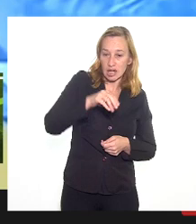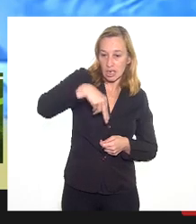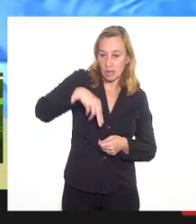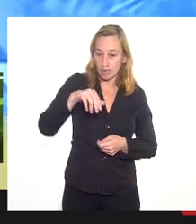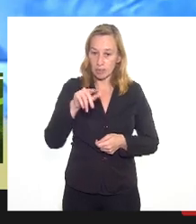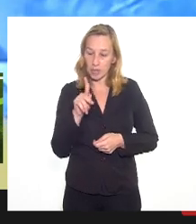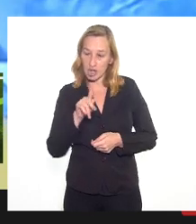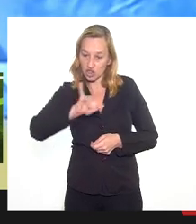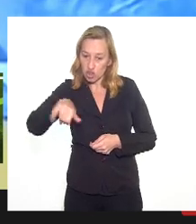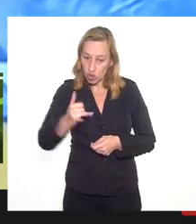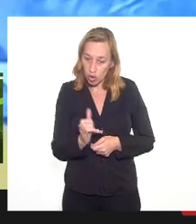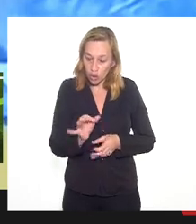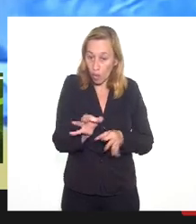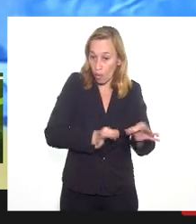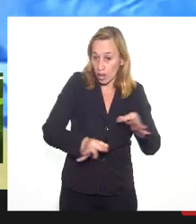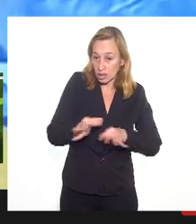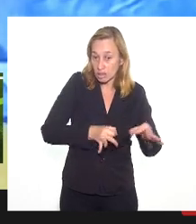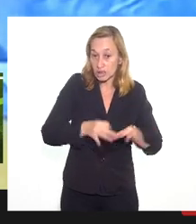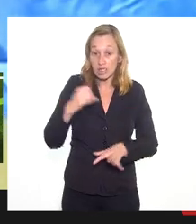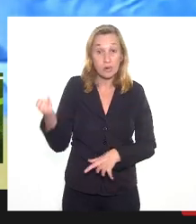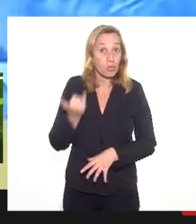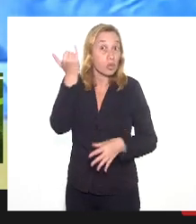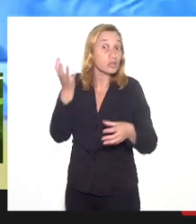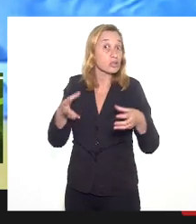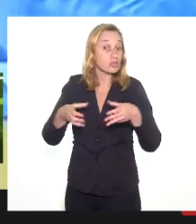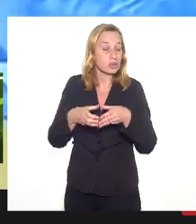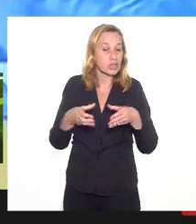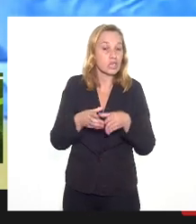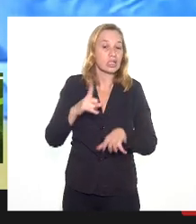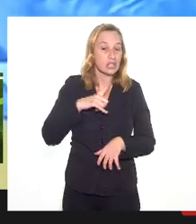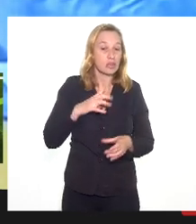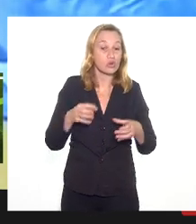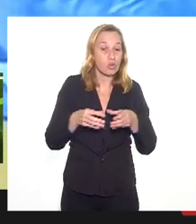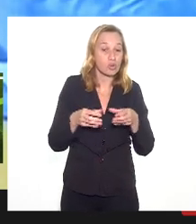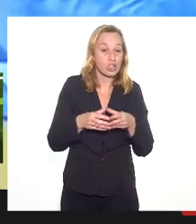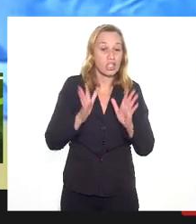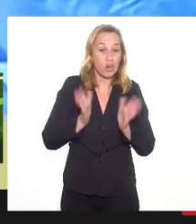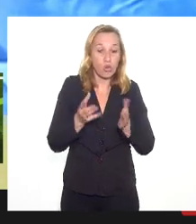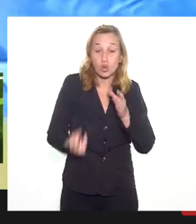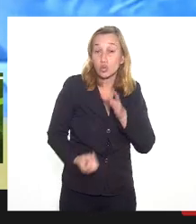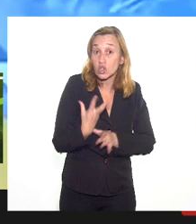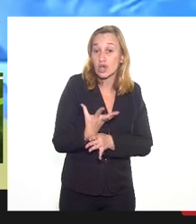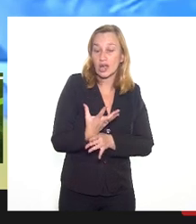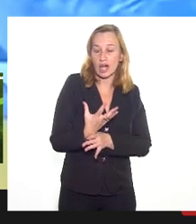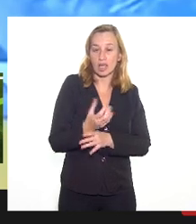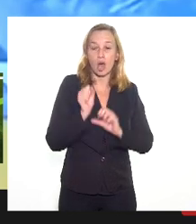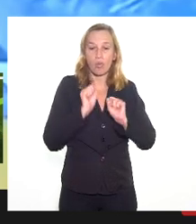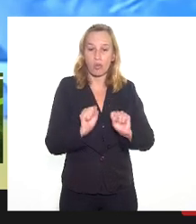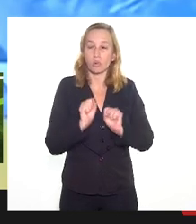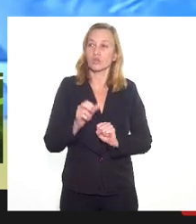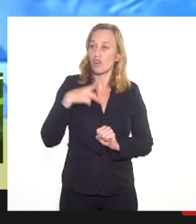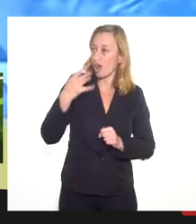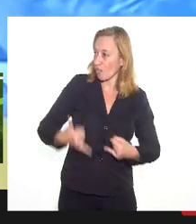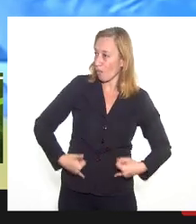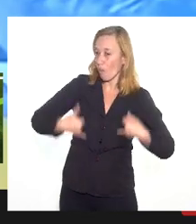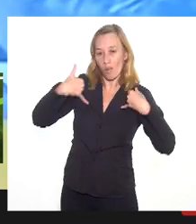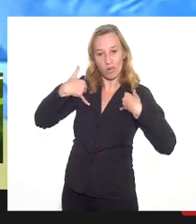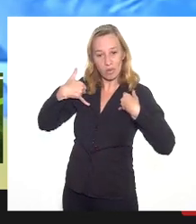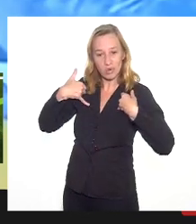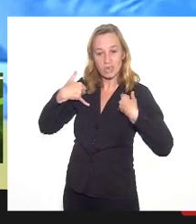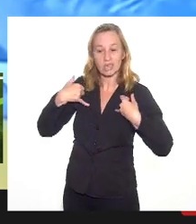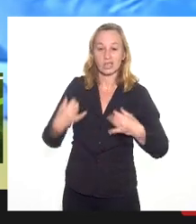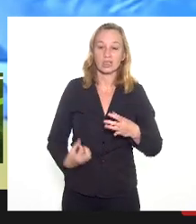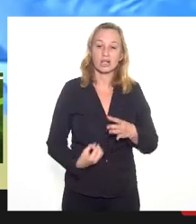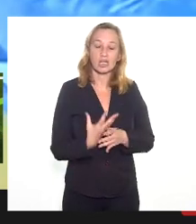organizadas. São comunidades importantíssimas. Temos comunidades hoje que estão sendo criadas. Posso dizer com muito orgulho, estamos